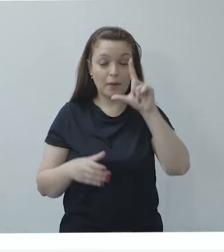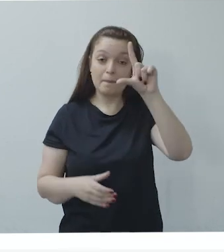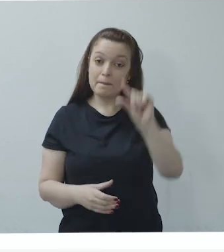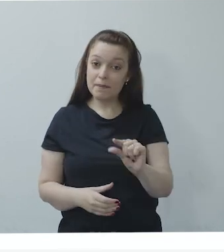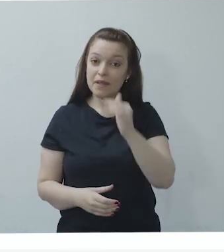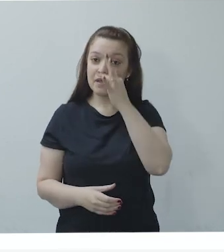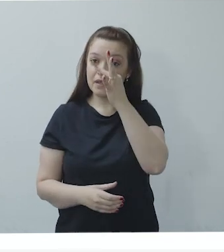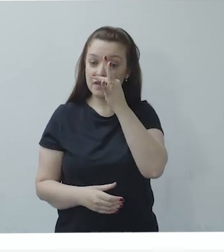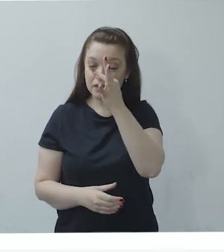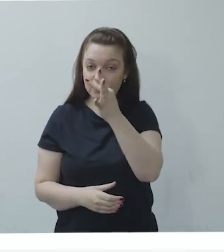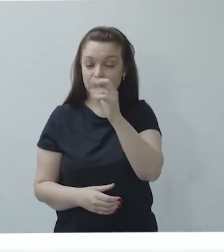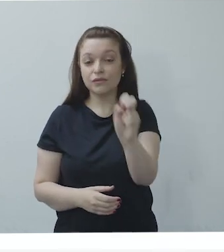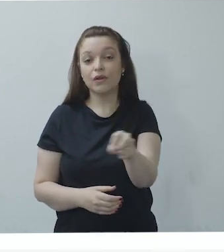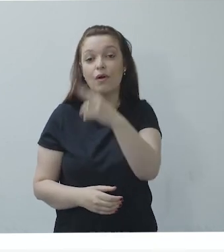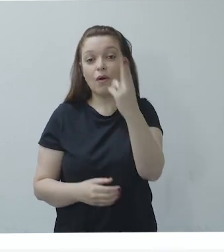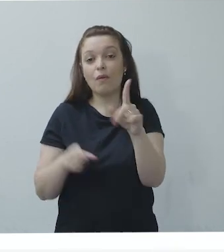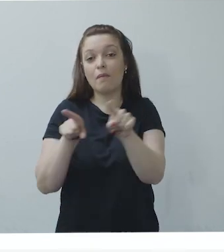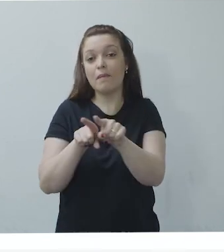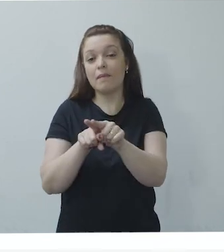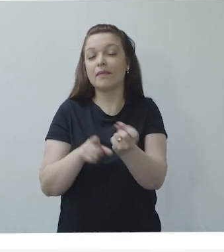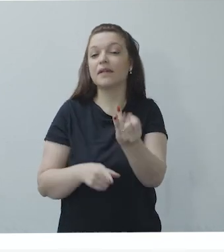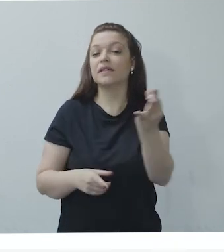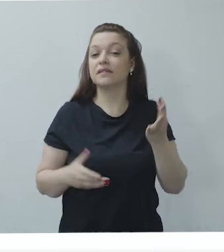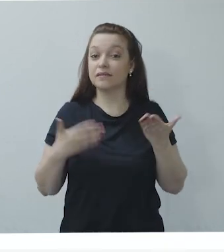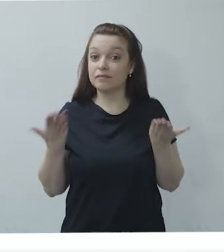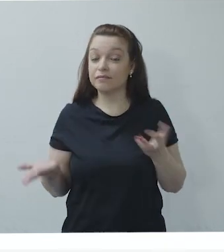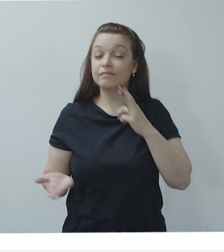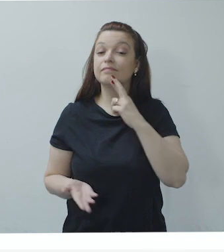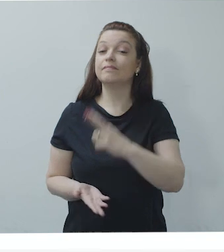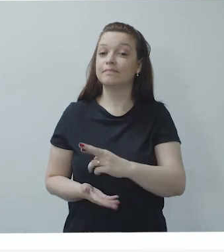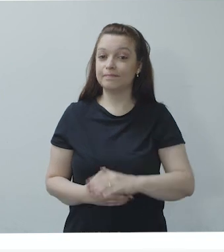que antes ou a mesma quantidade? E aí?